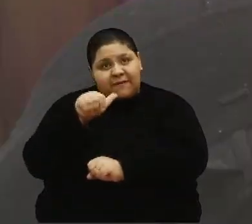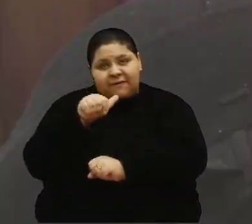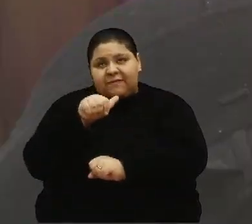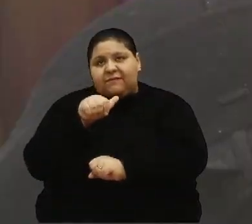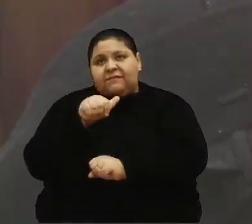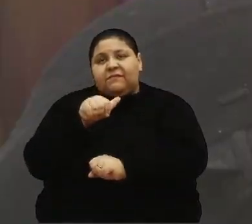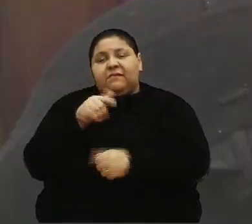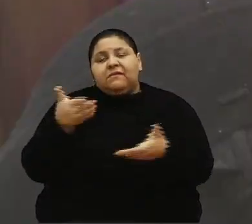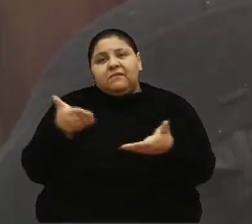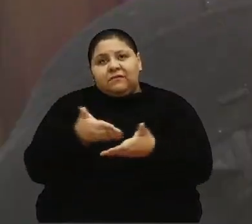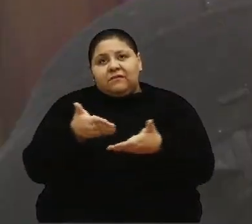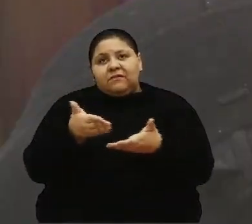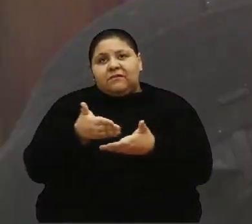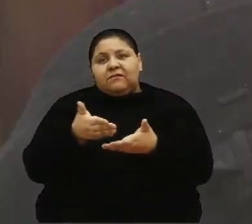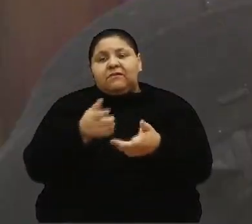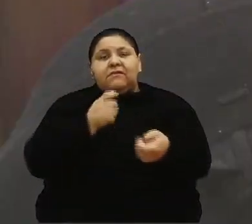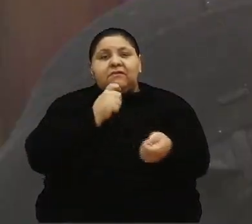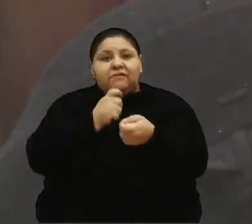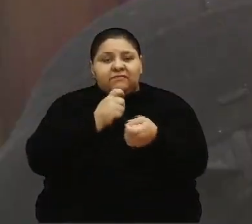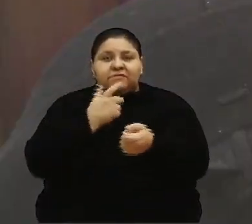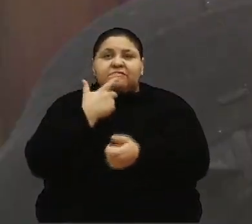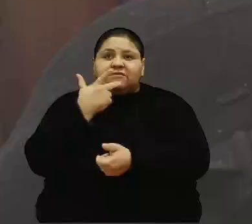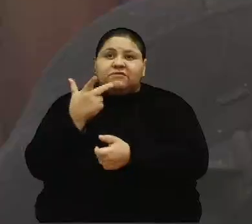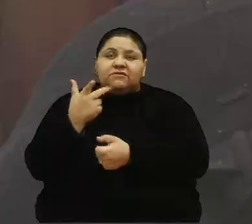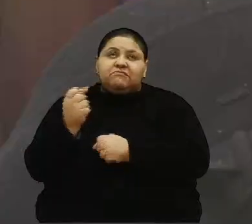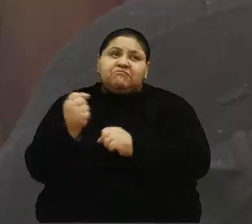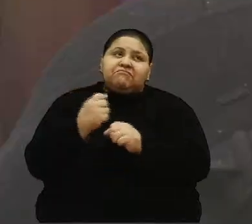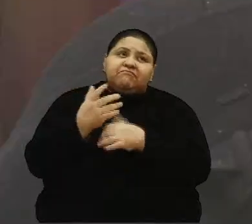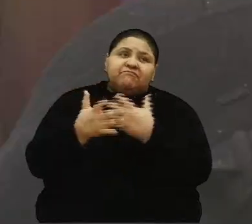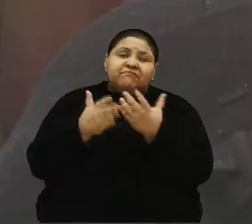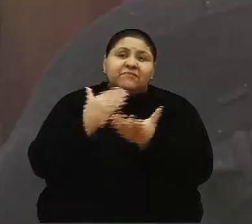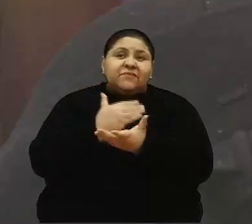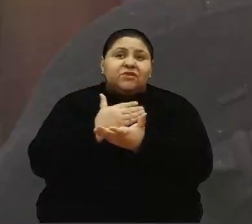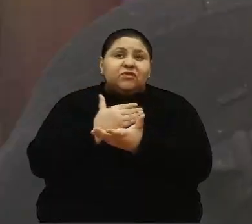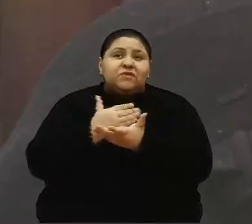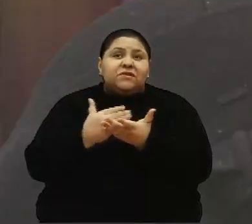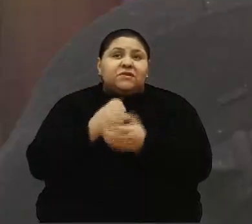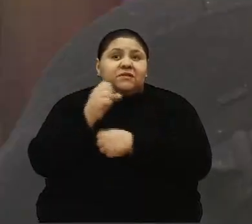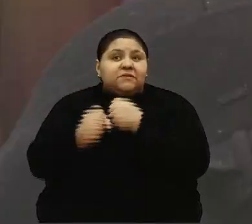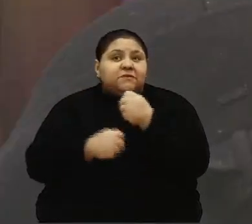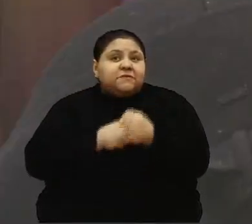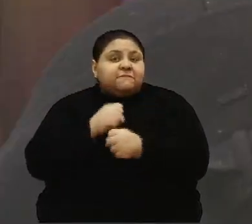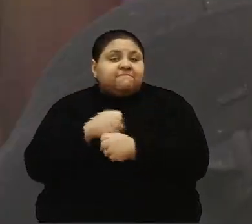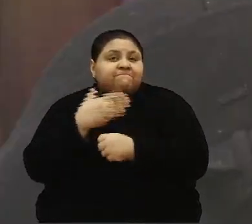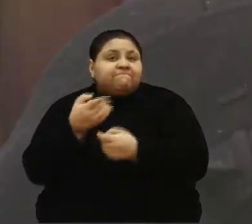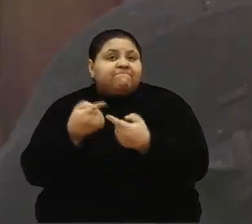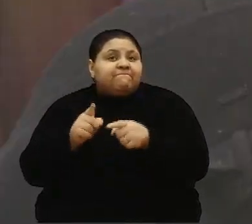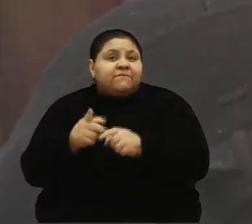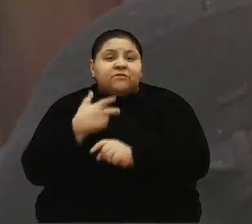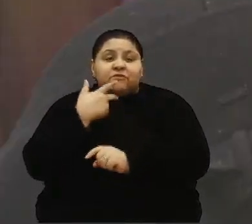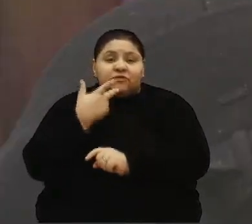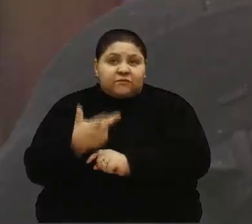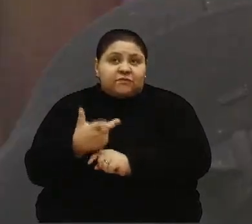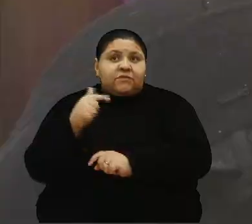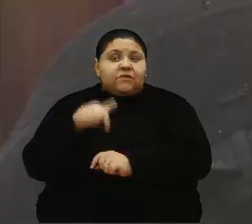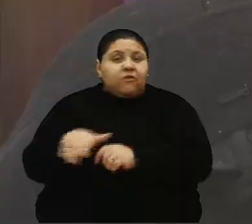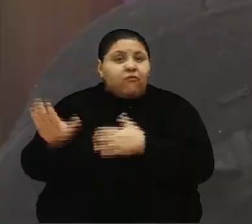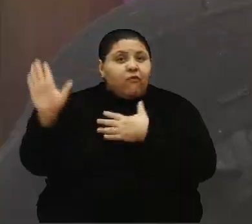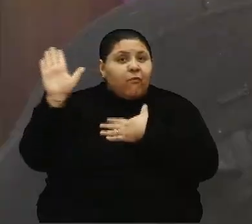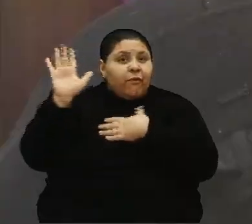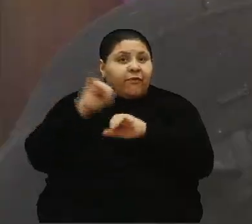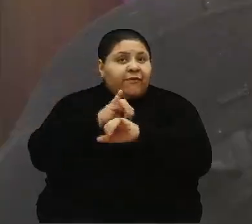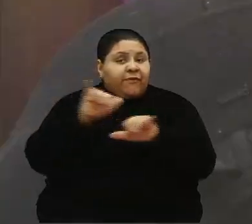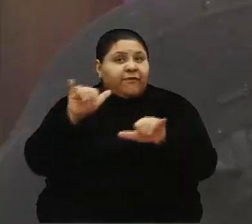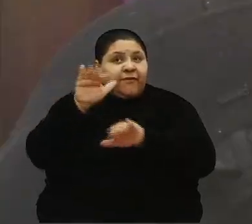Inclusive, saiu uma reportagem dizendo que, possivelmente, no início do ano que vem. Mas vamos reforçar aqui, foi promessa de campanha